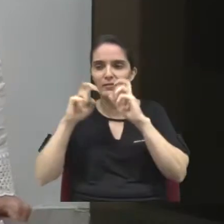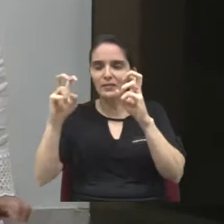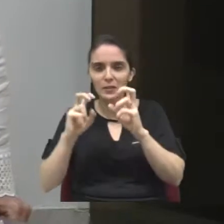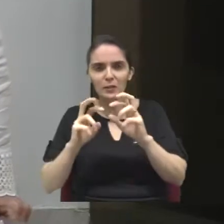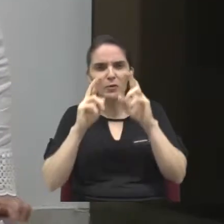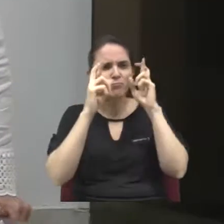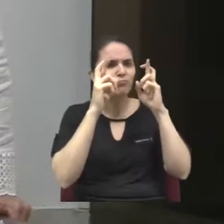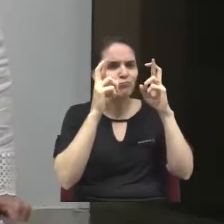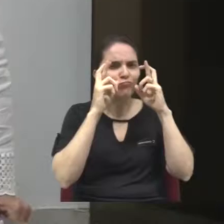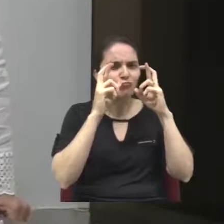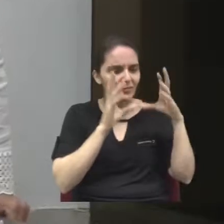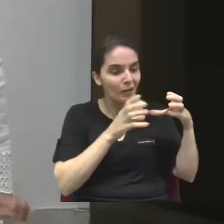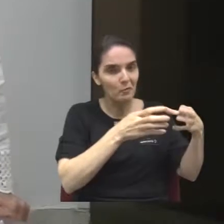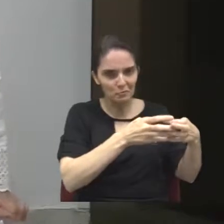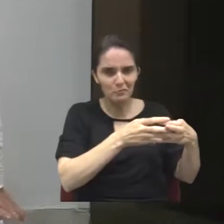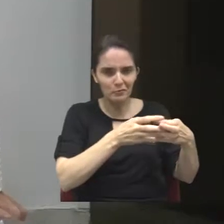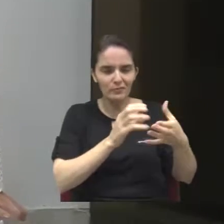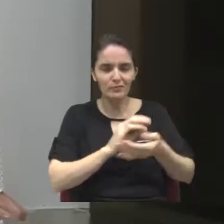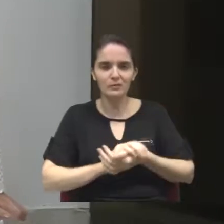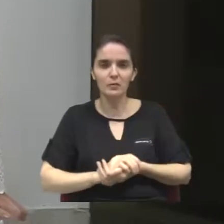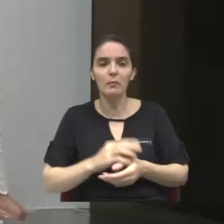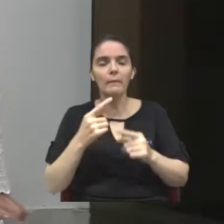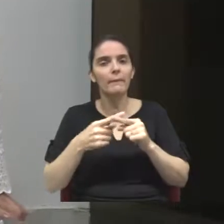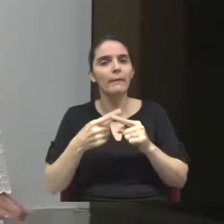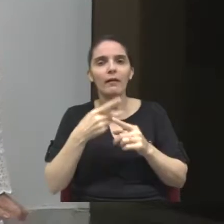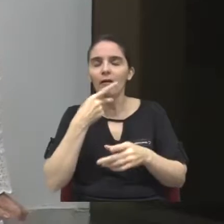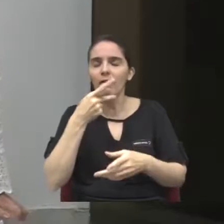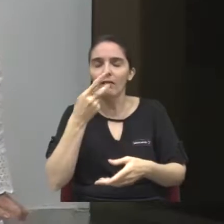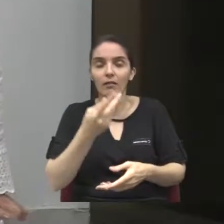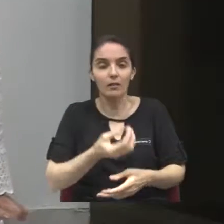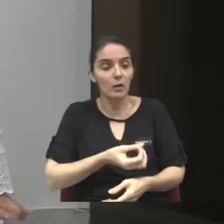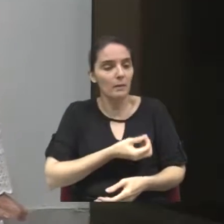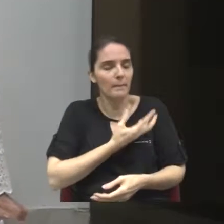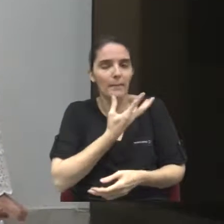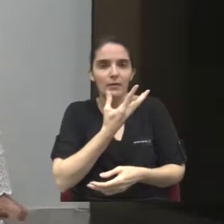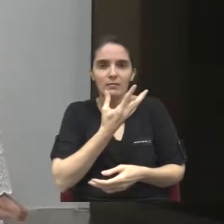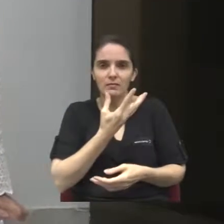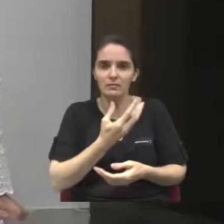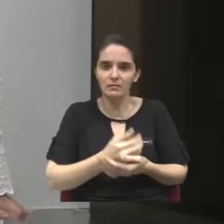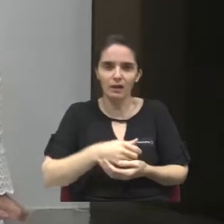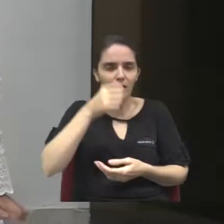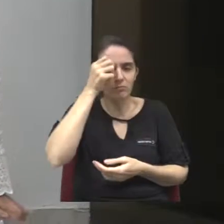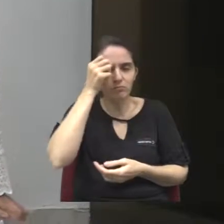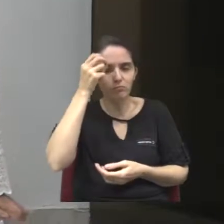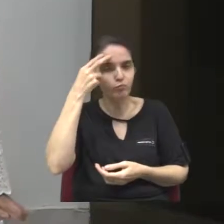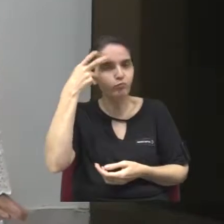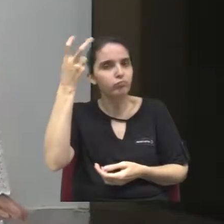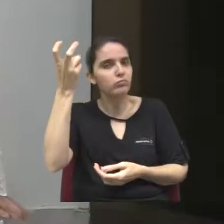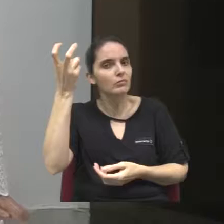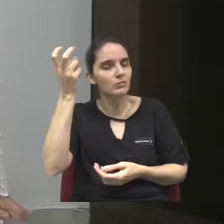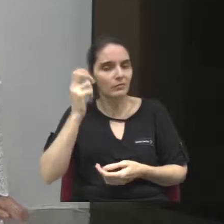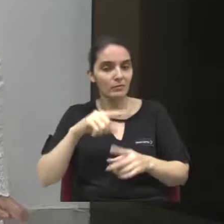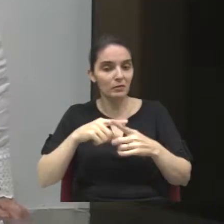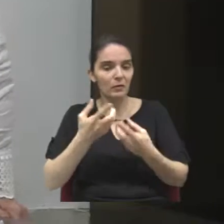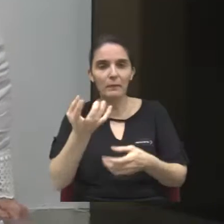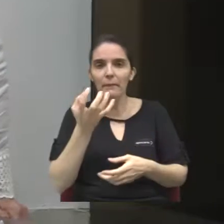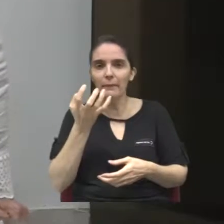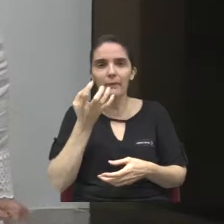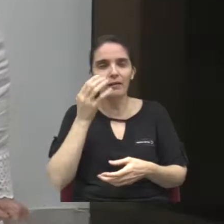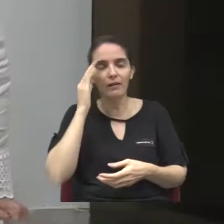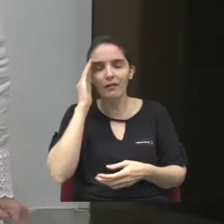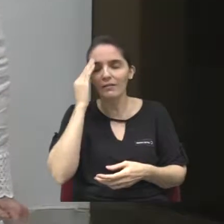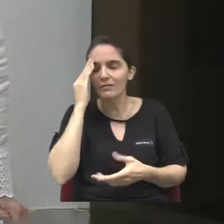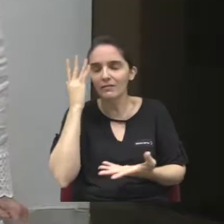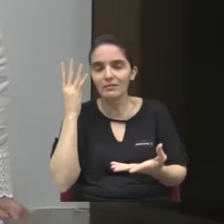quando falamos de poesia, embora muitos assuntos sejam pesados, o que se busca é a compreensão entre